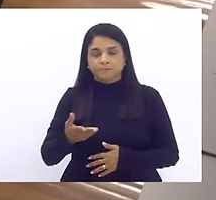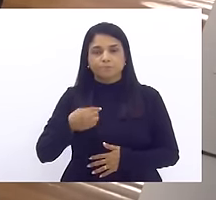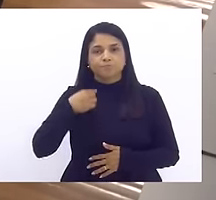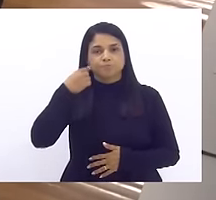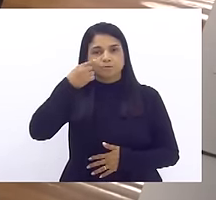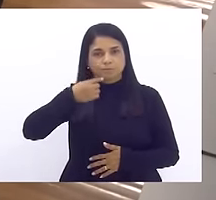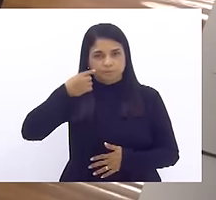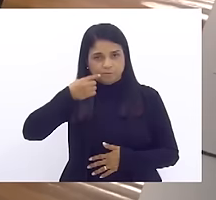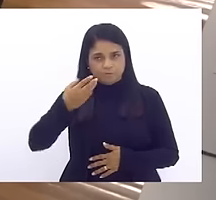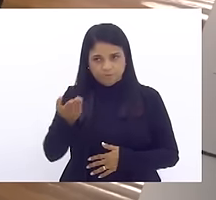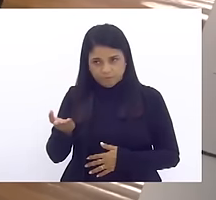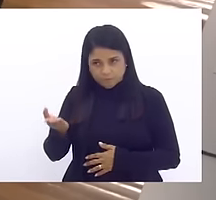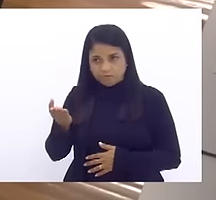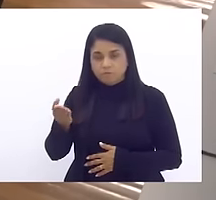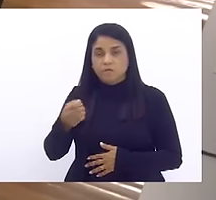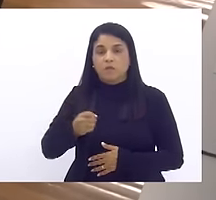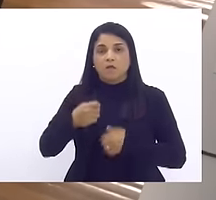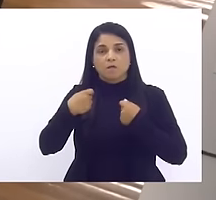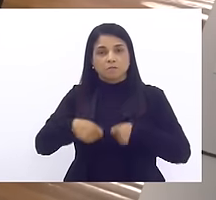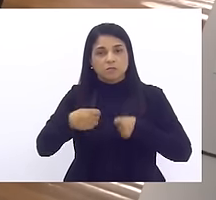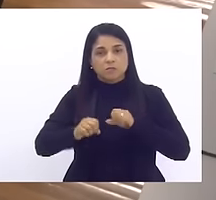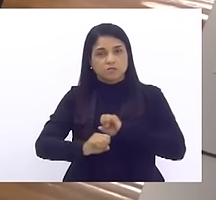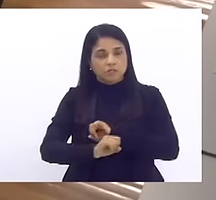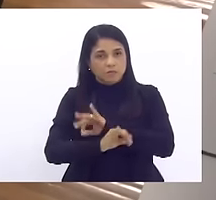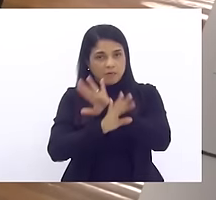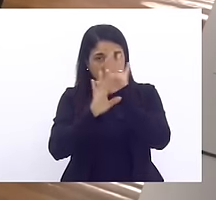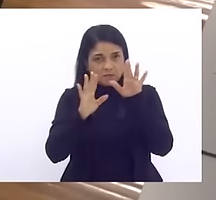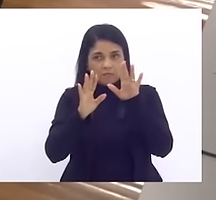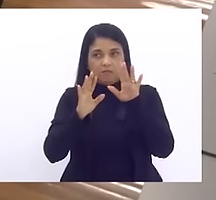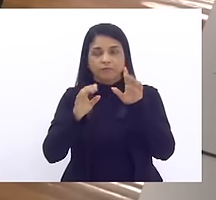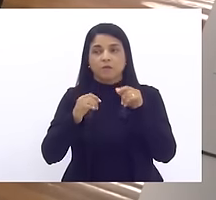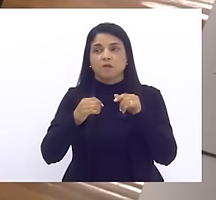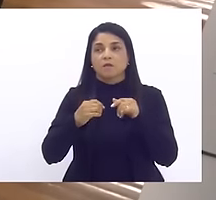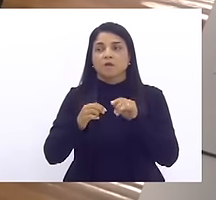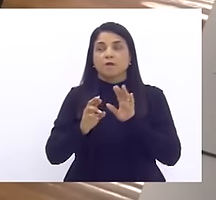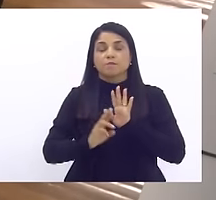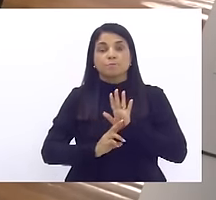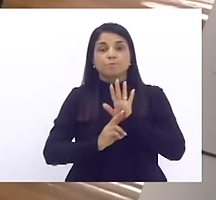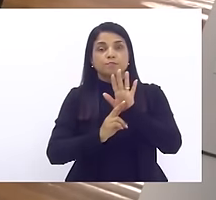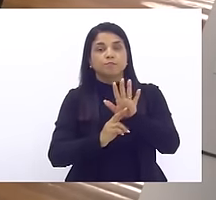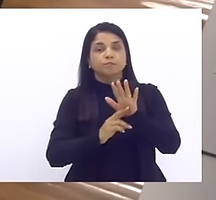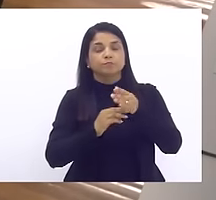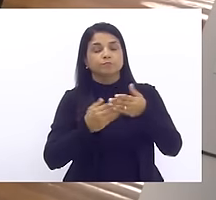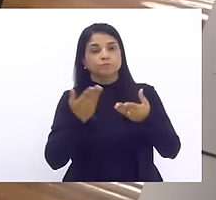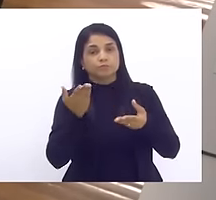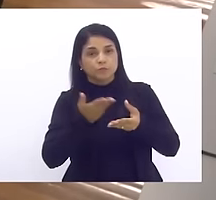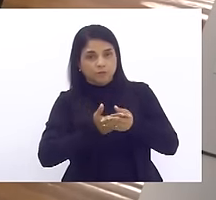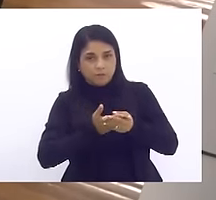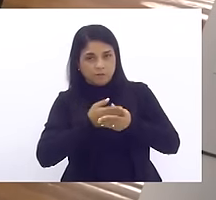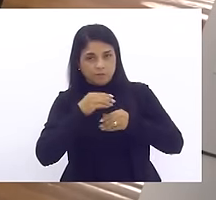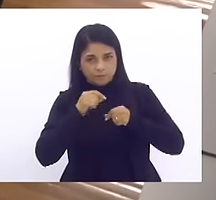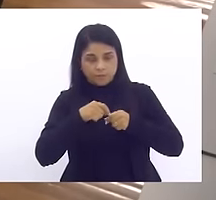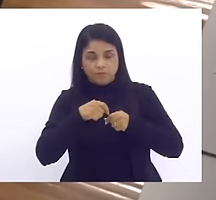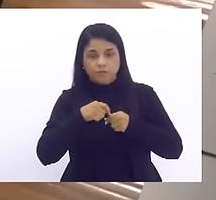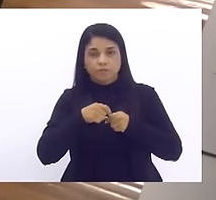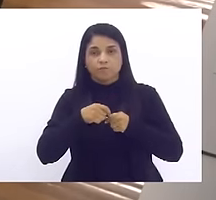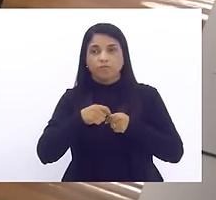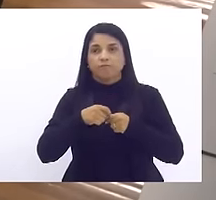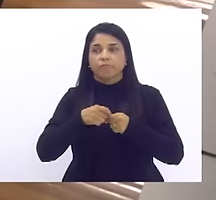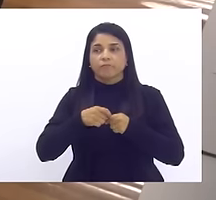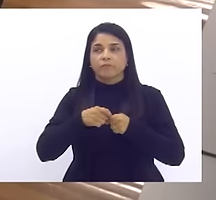eu acho que a gente precisa esclarecer em primeiro lugar as posições processuais a determinação